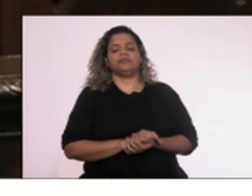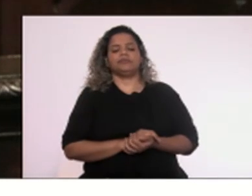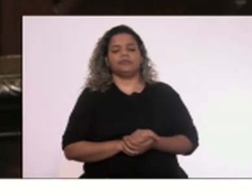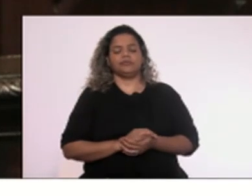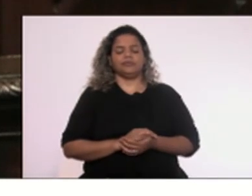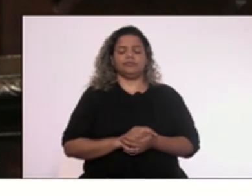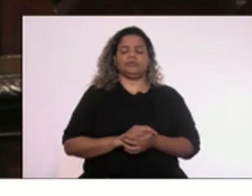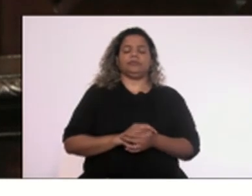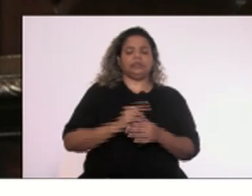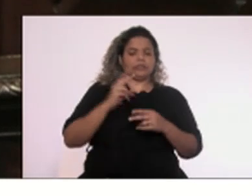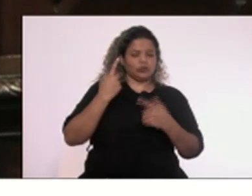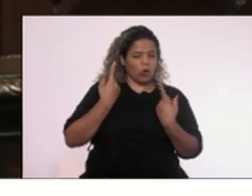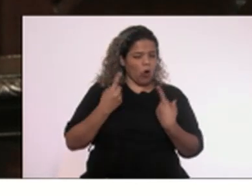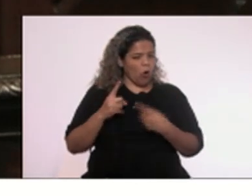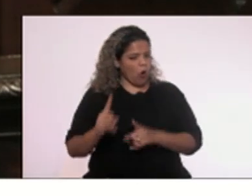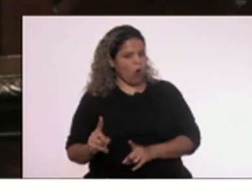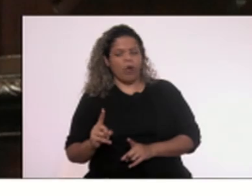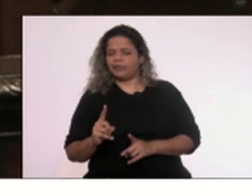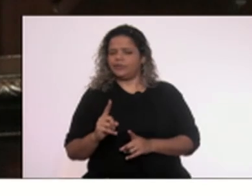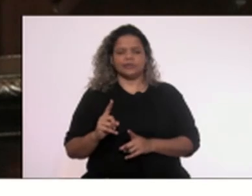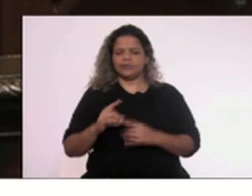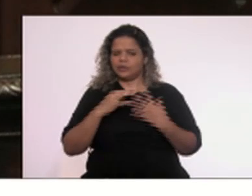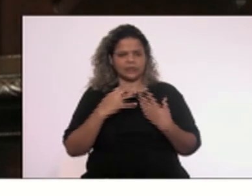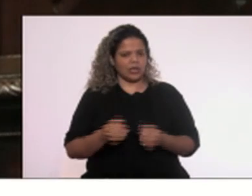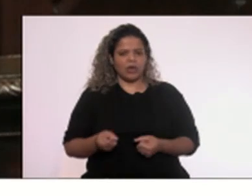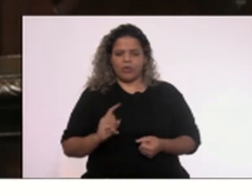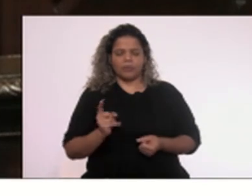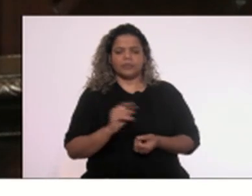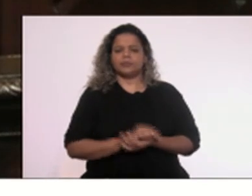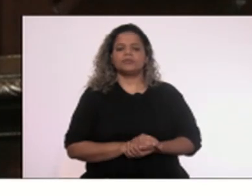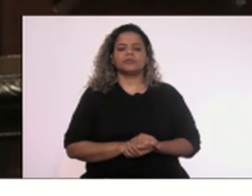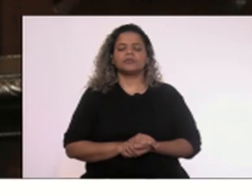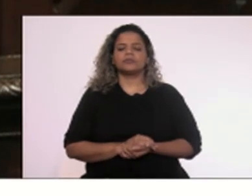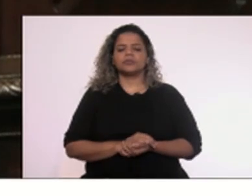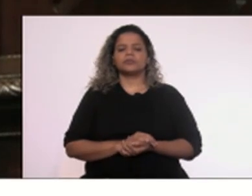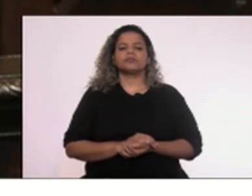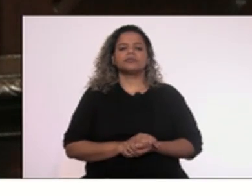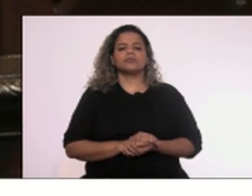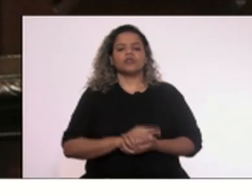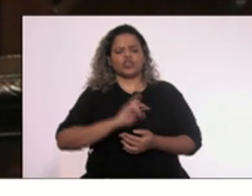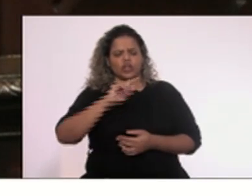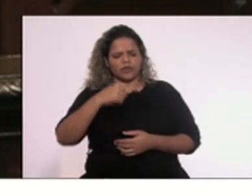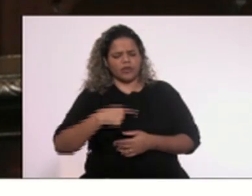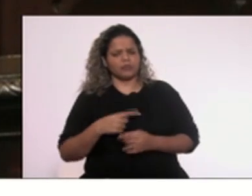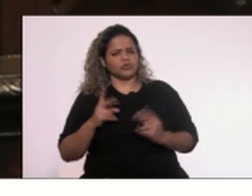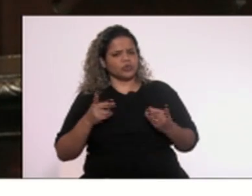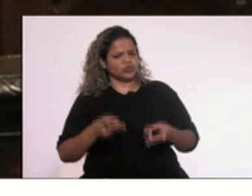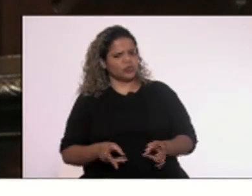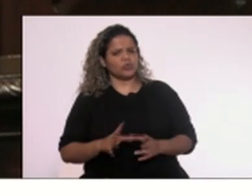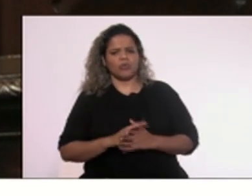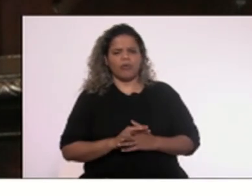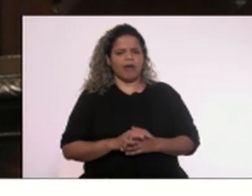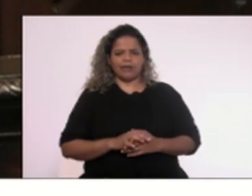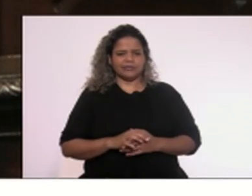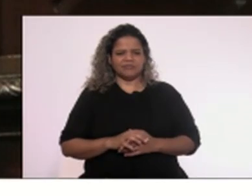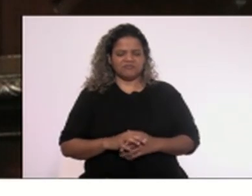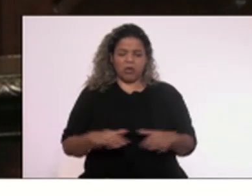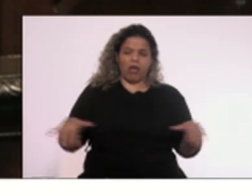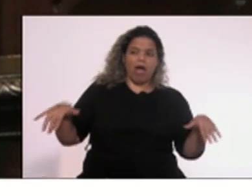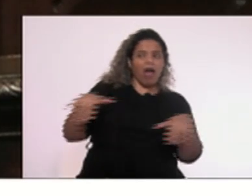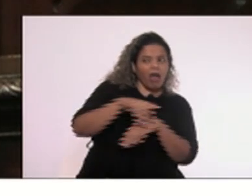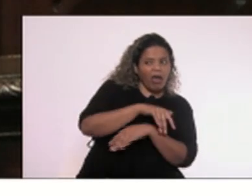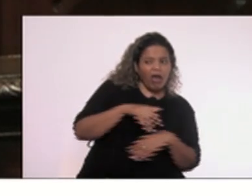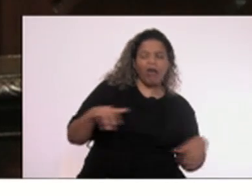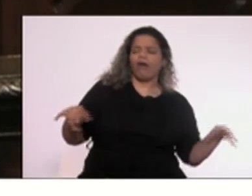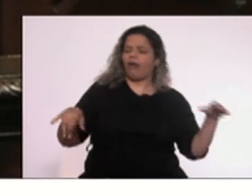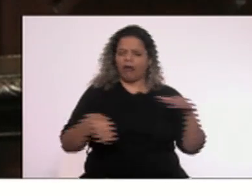resistência, nessa não tolerância. Nós vamos continuar a não nos